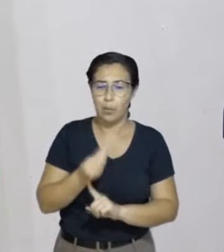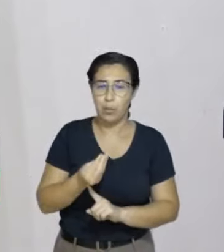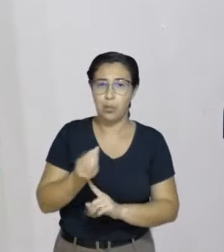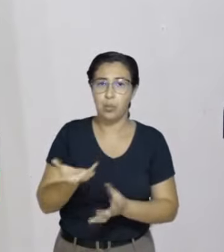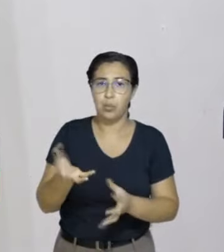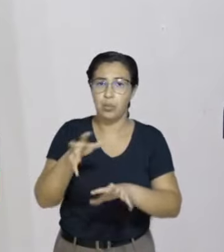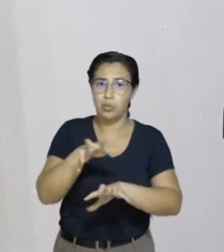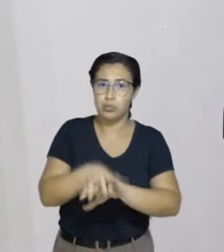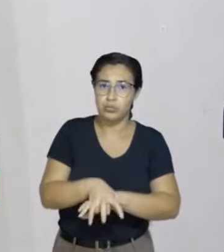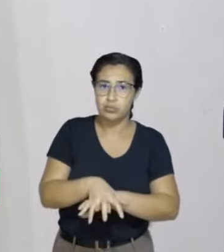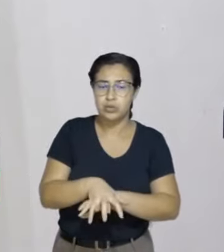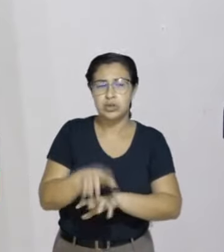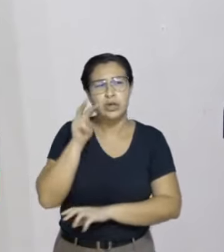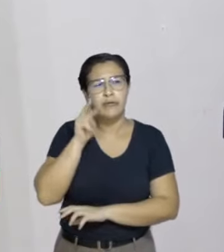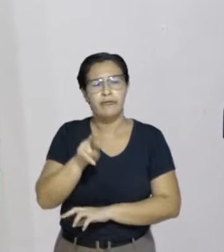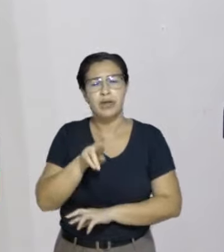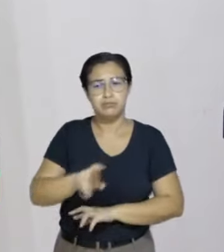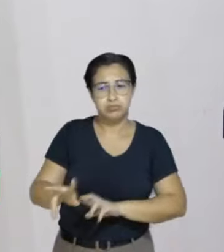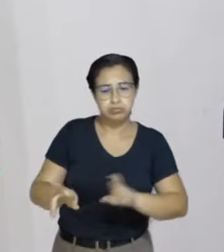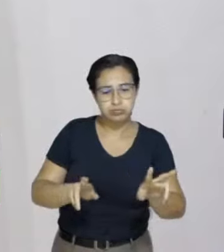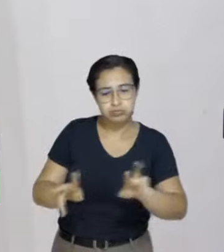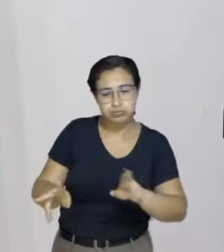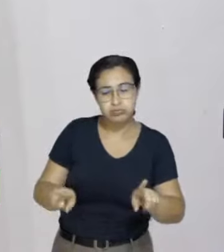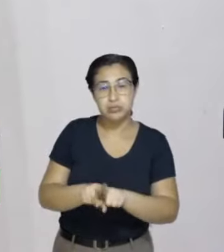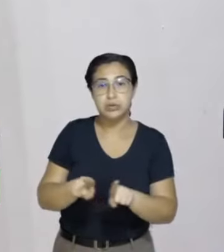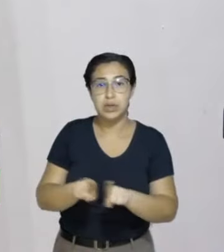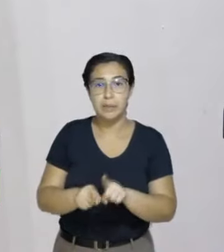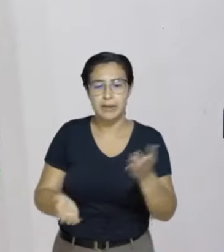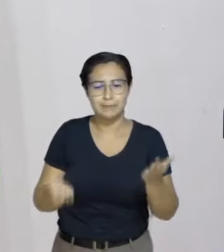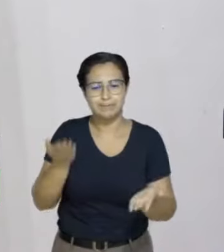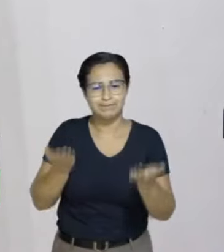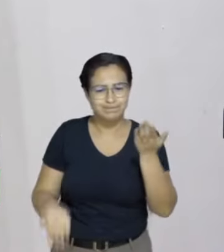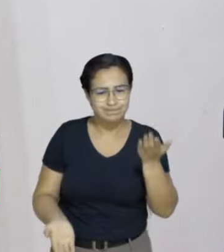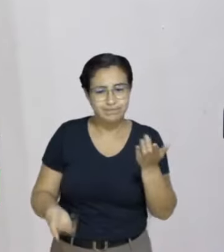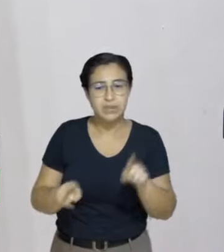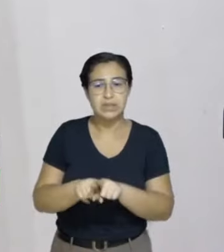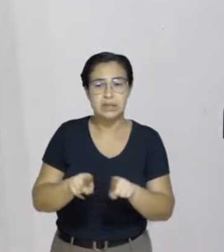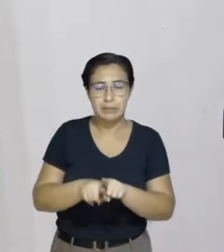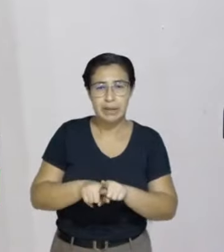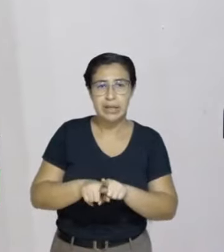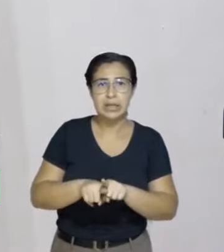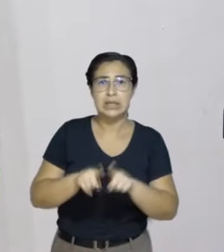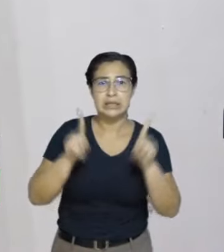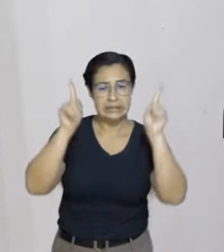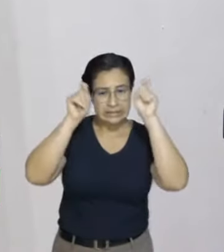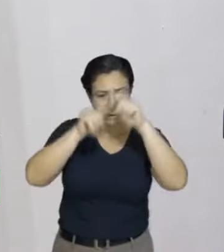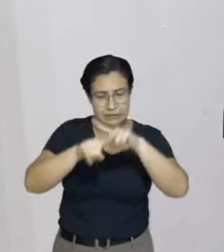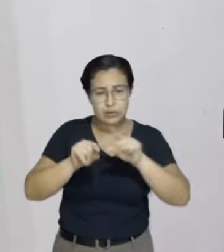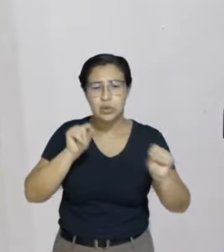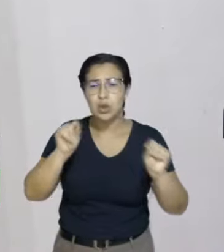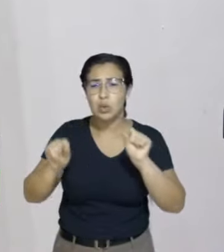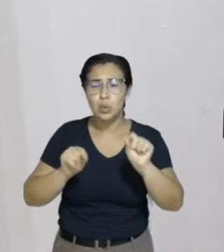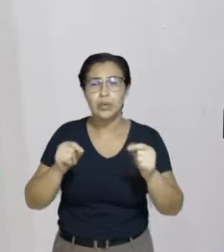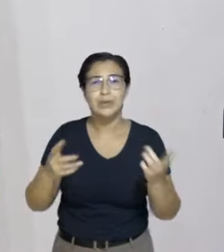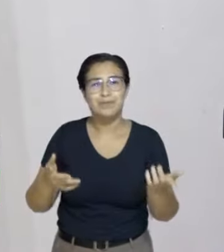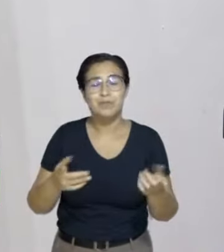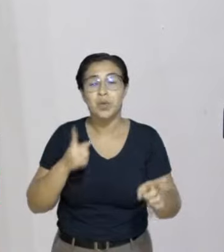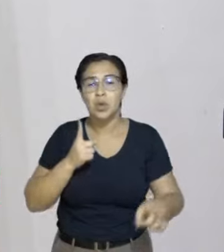suas diferenças, desigualdades e dificuldades. Também para identificar